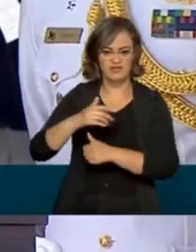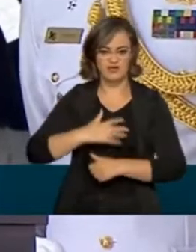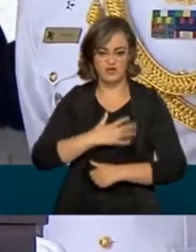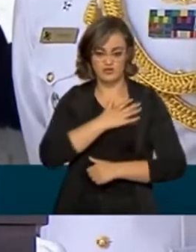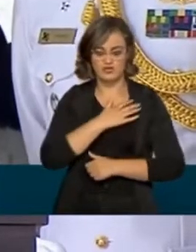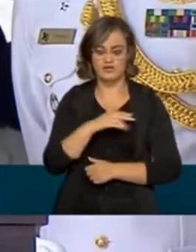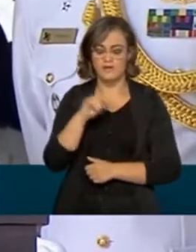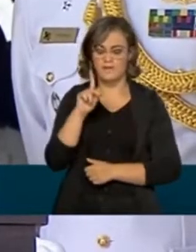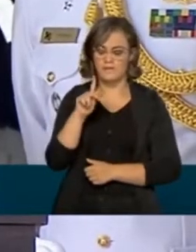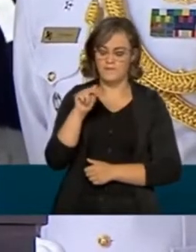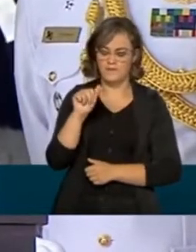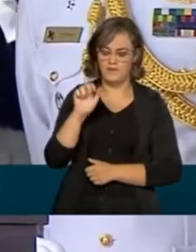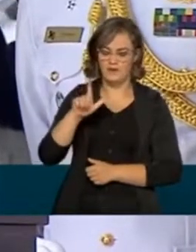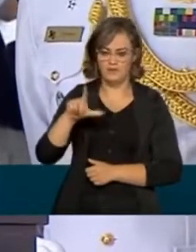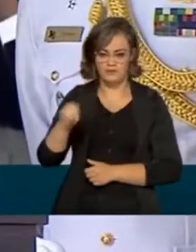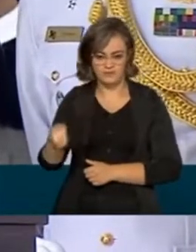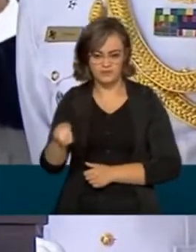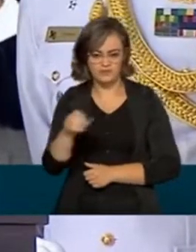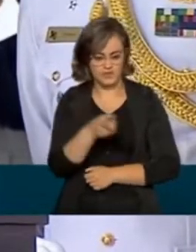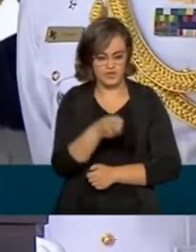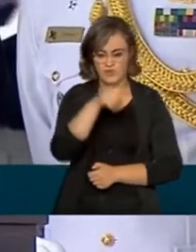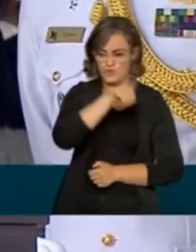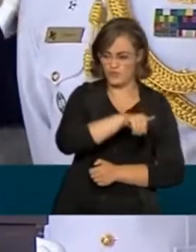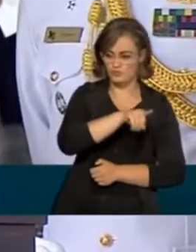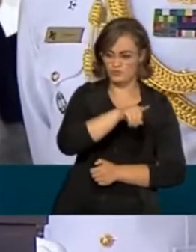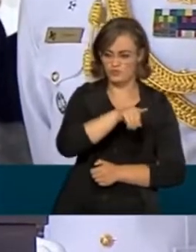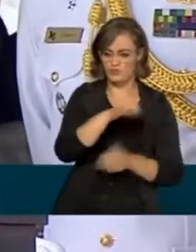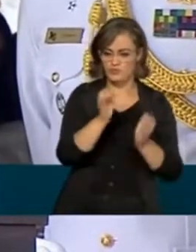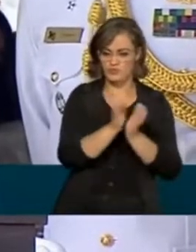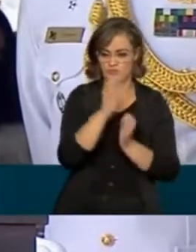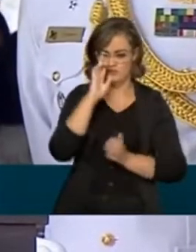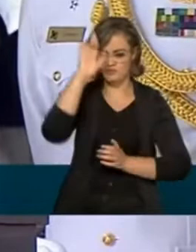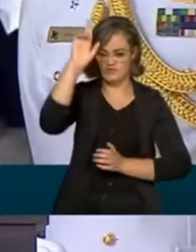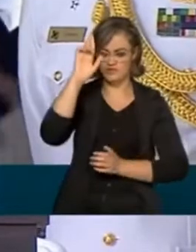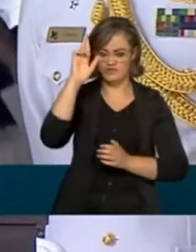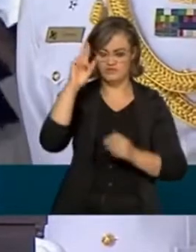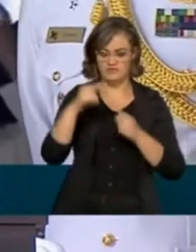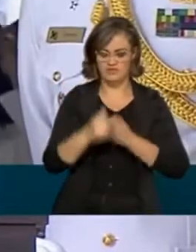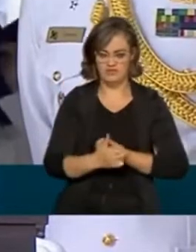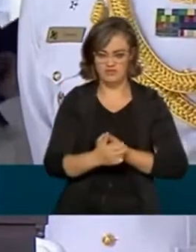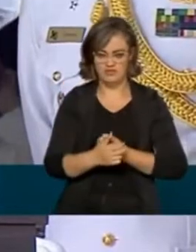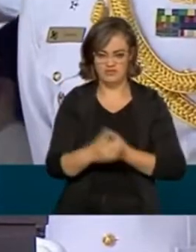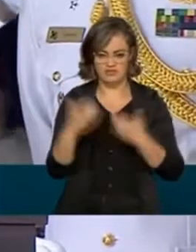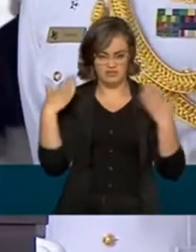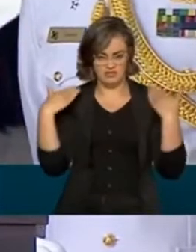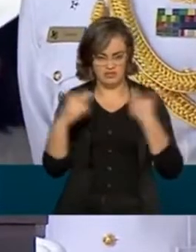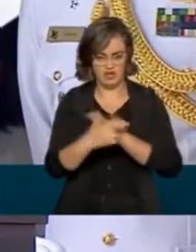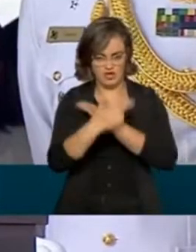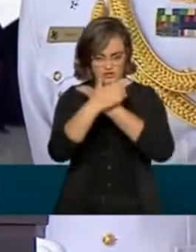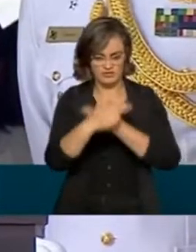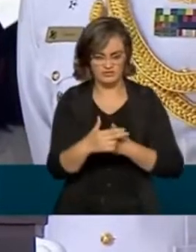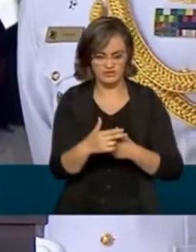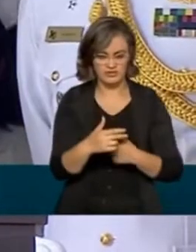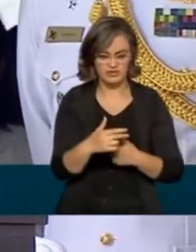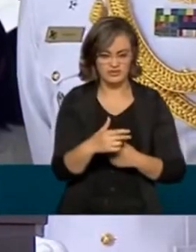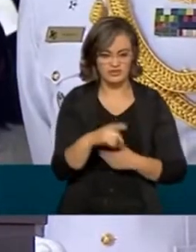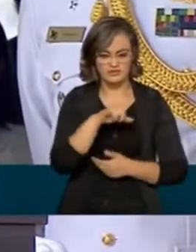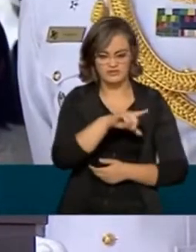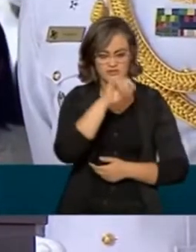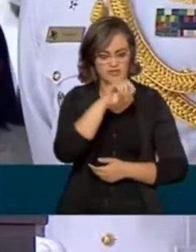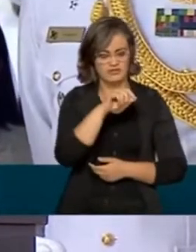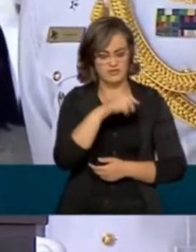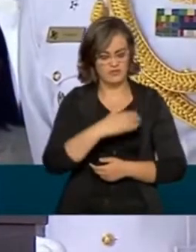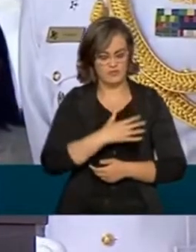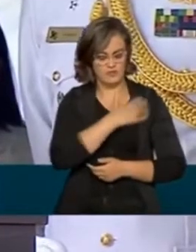Paulo Sérgio Nogueira de Oliveira, e comandante da Força Aérea Brasileira, da Aeronáutica, nomeado